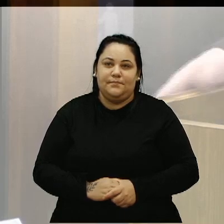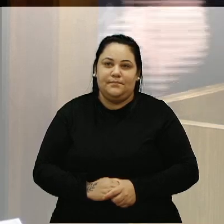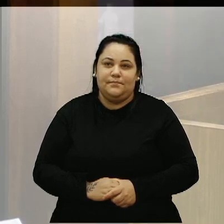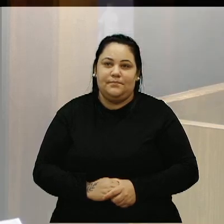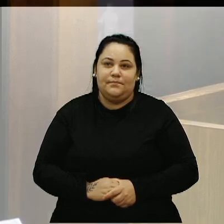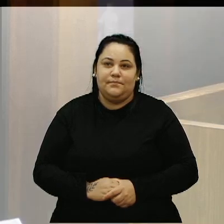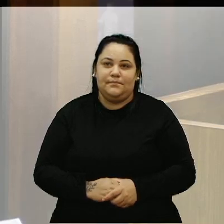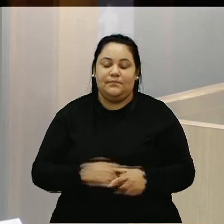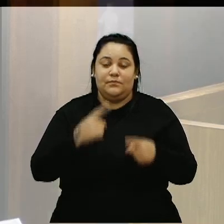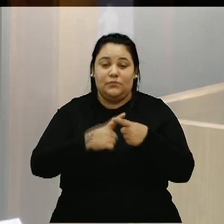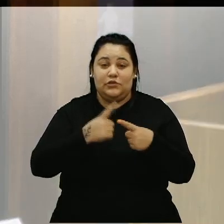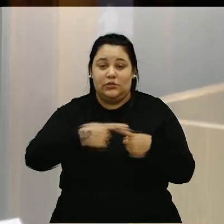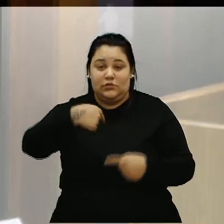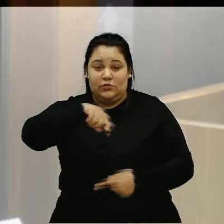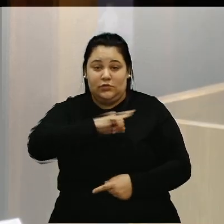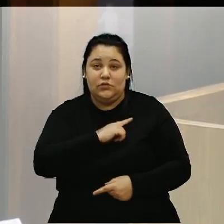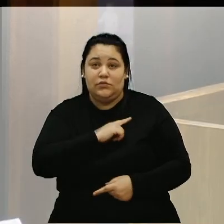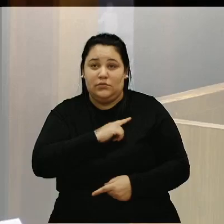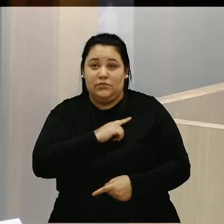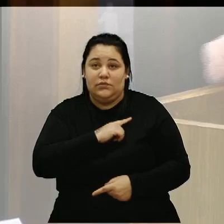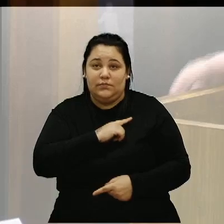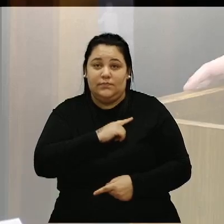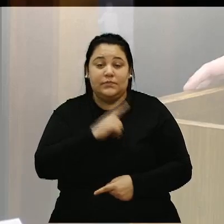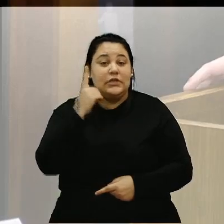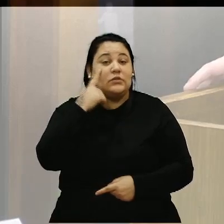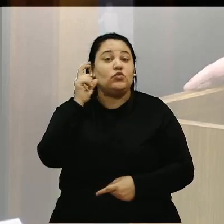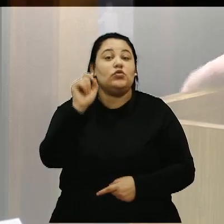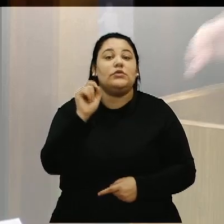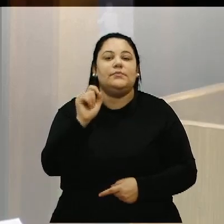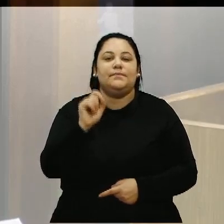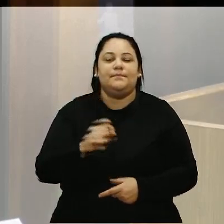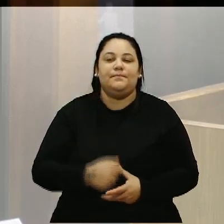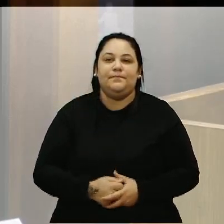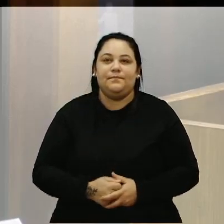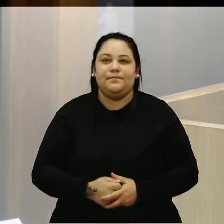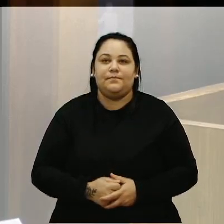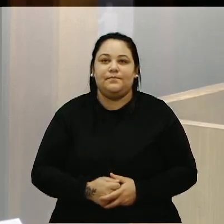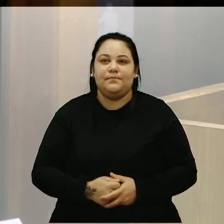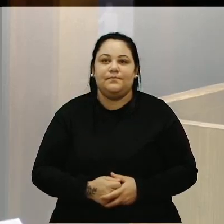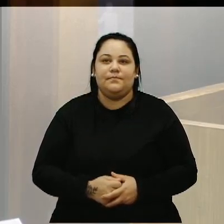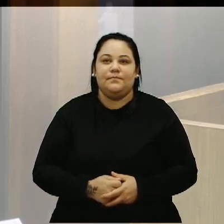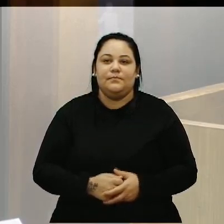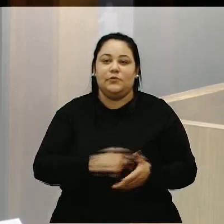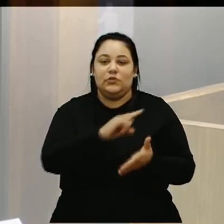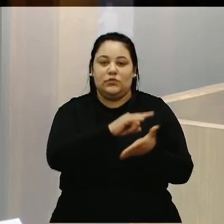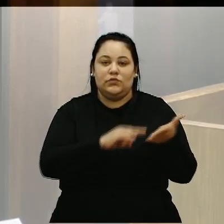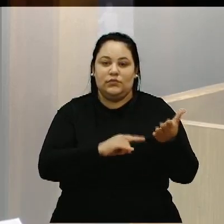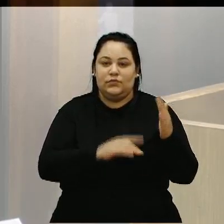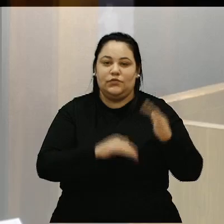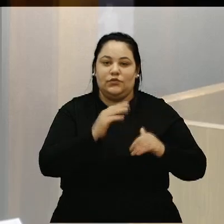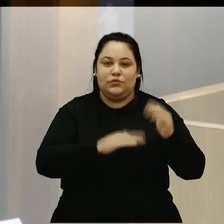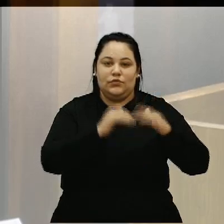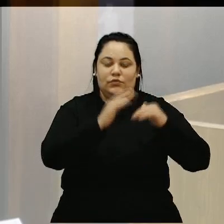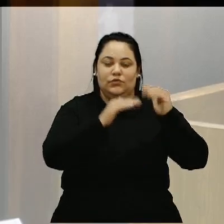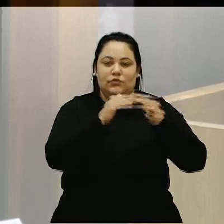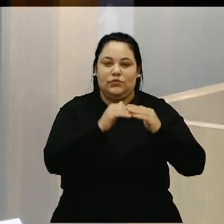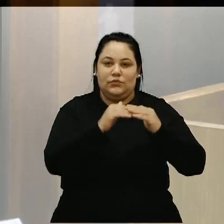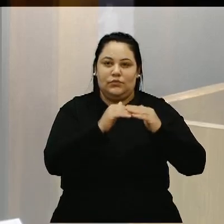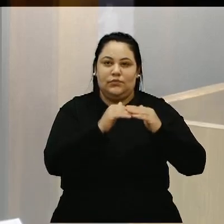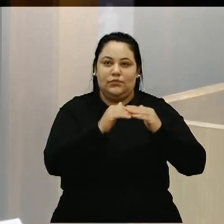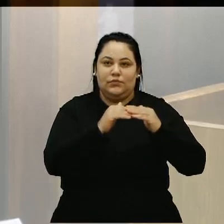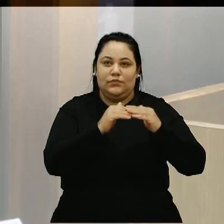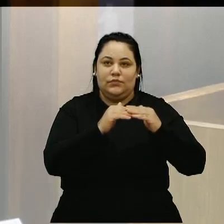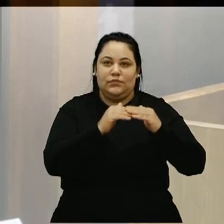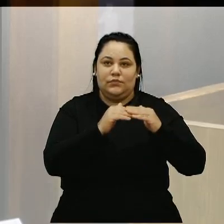Porque daí a gente entra numa seara que é o quê? Que é um parecer consultivo do IGAN-GPM. Consultivo.